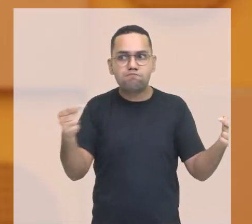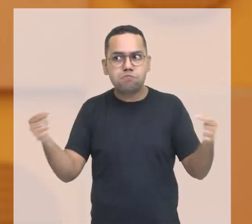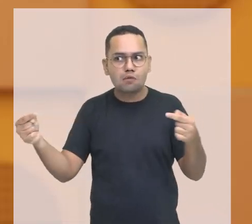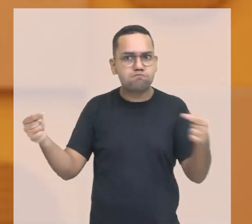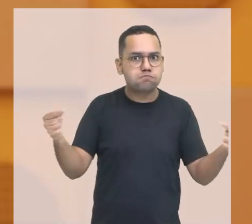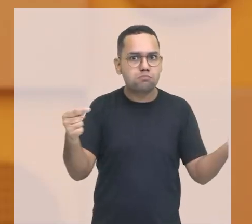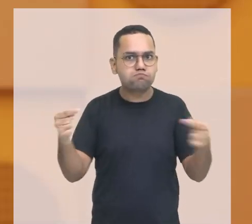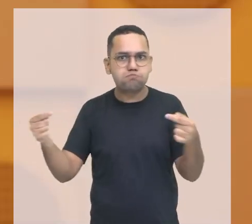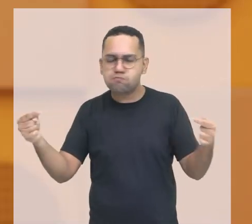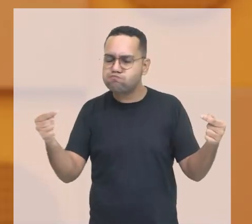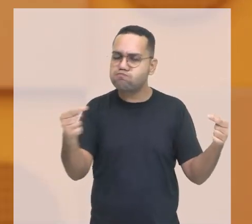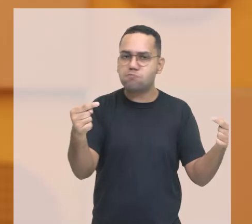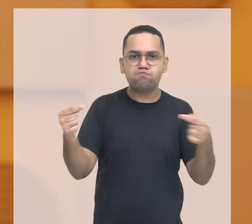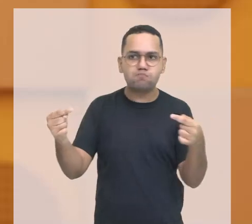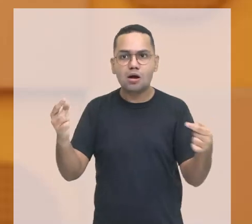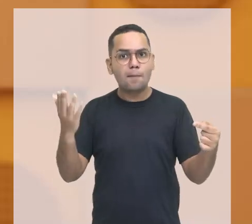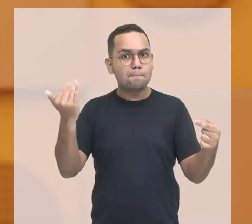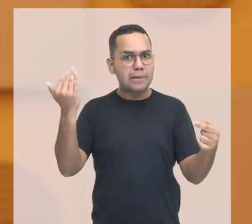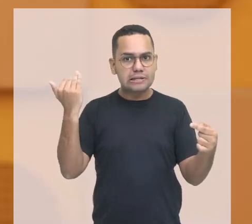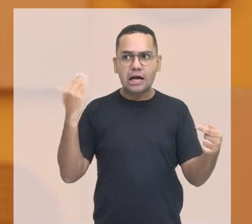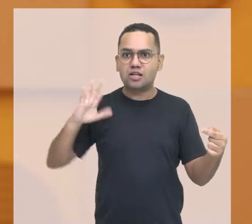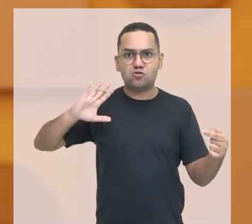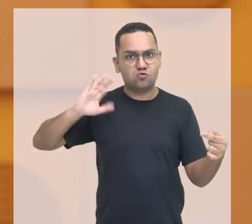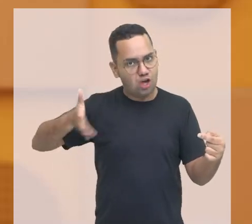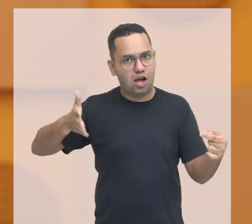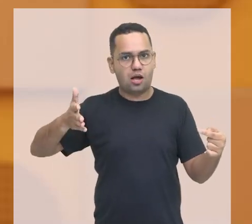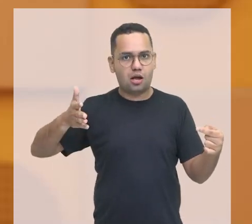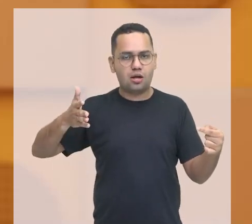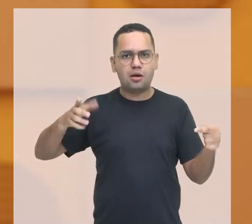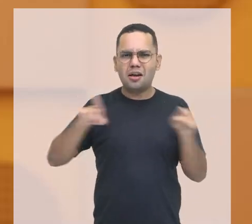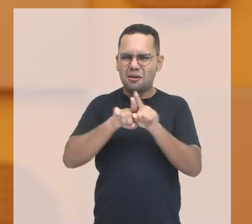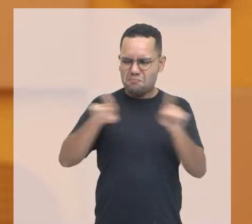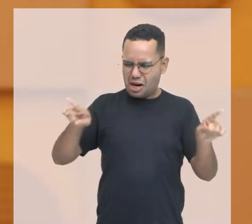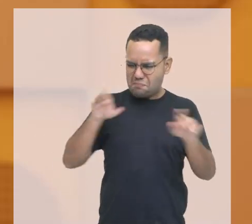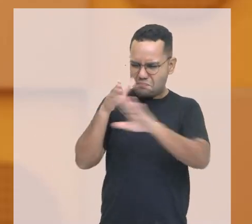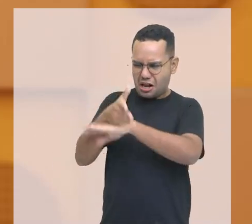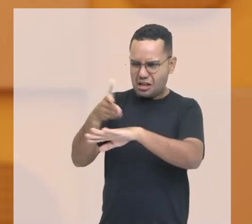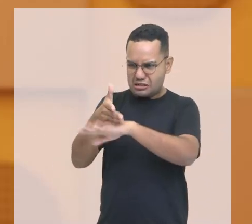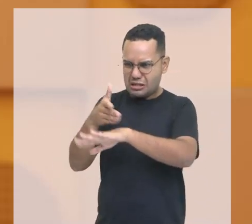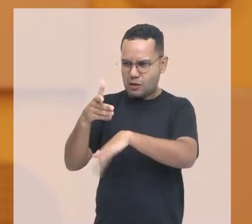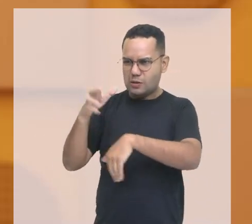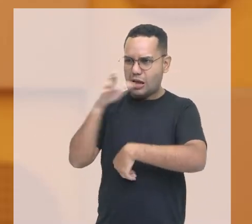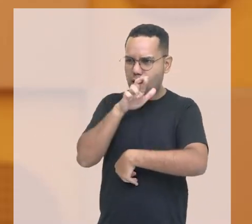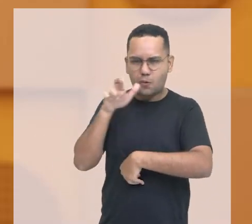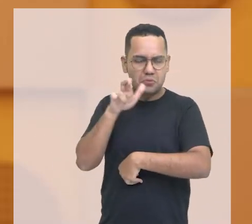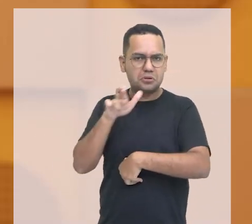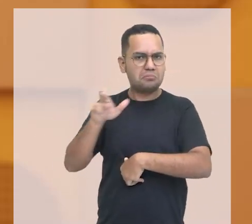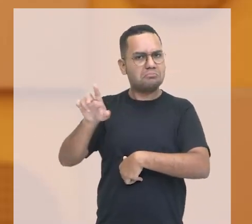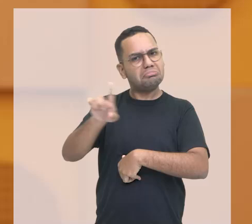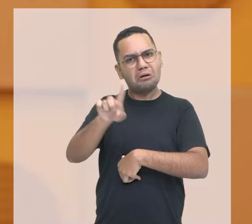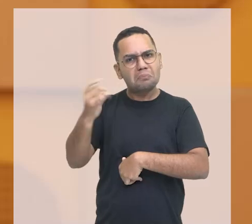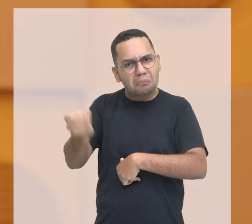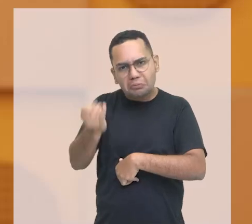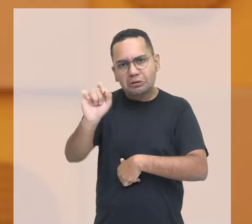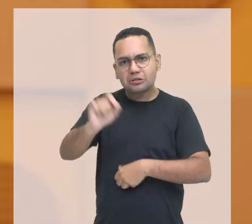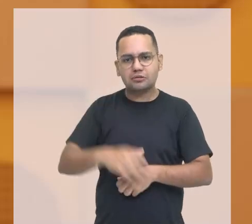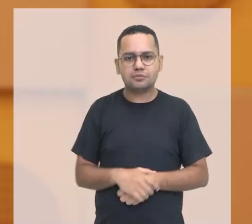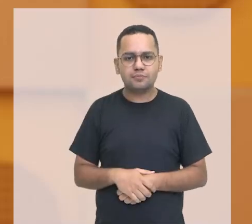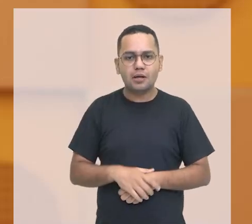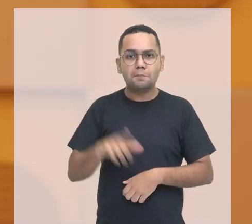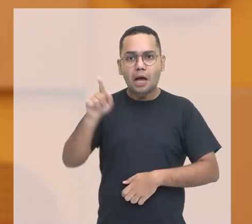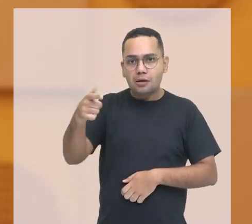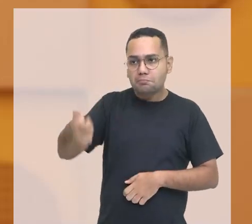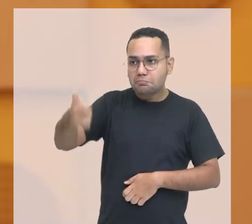histórica desde lá da Guerra Franco-Prussiana, não era uma guerra propriamente da Rússia. Então, a saída da Rússia da Primeira Guerra Mundial